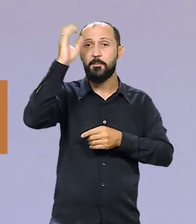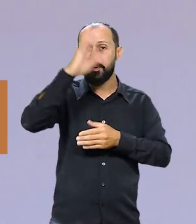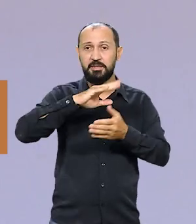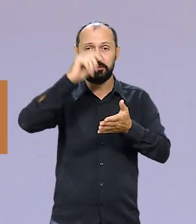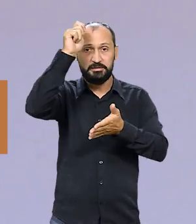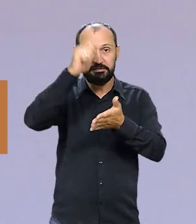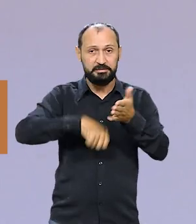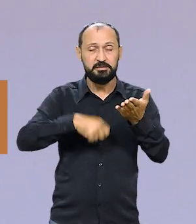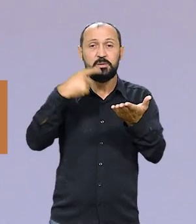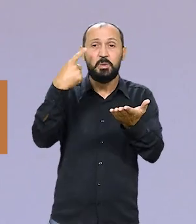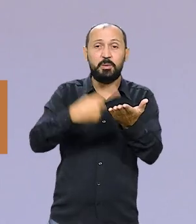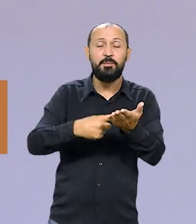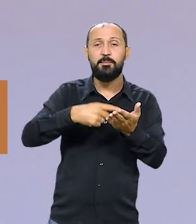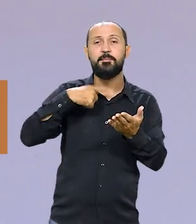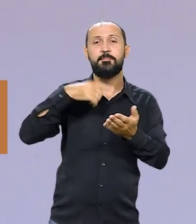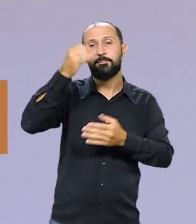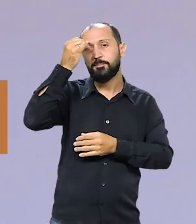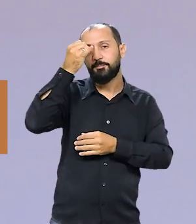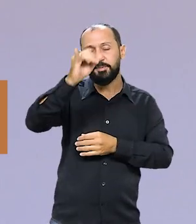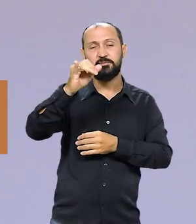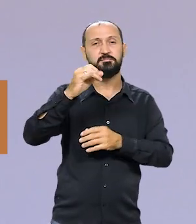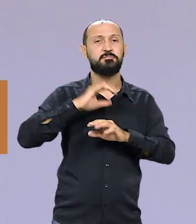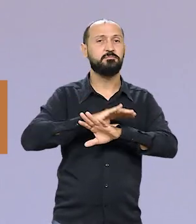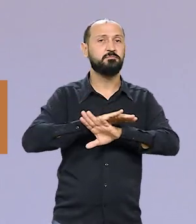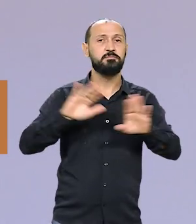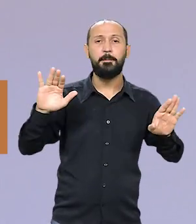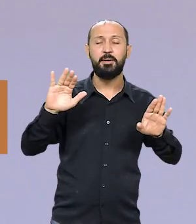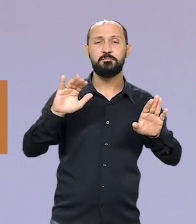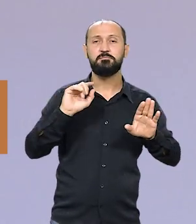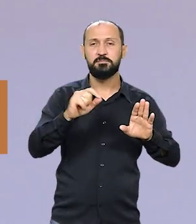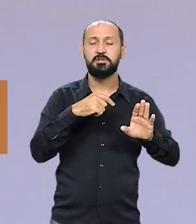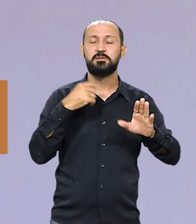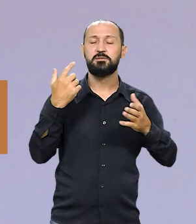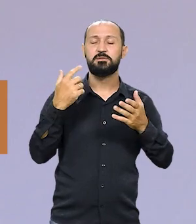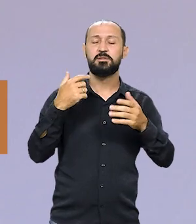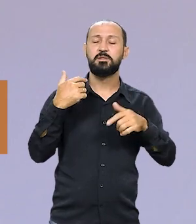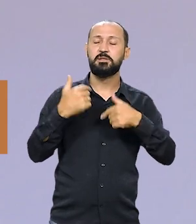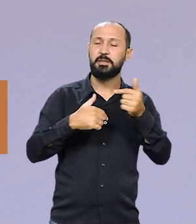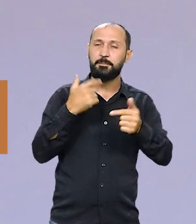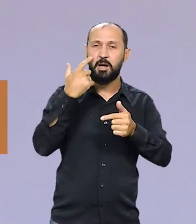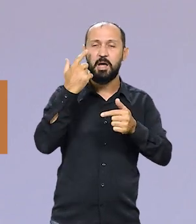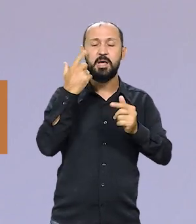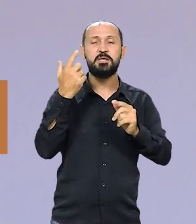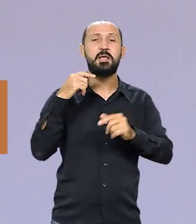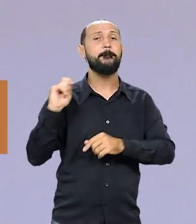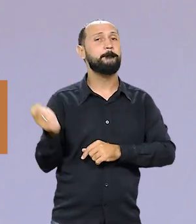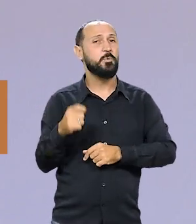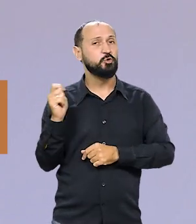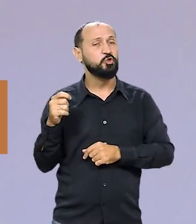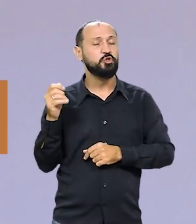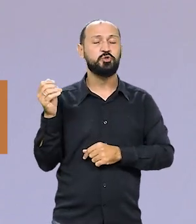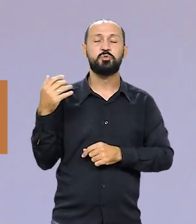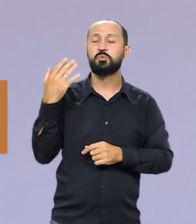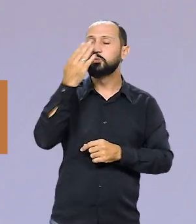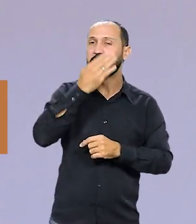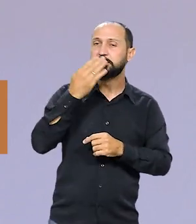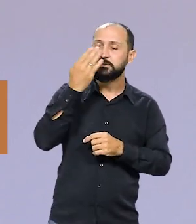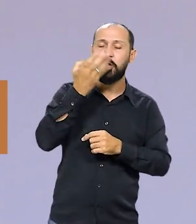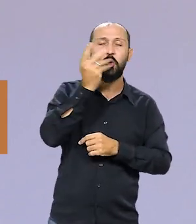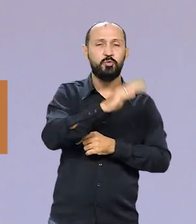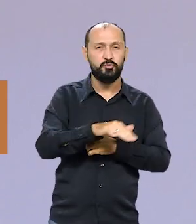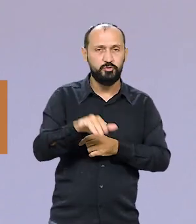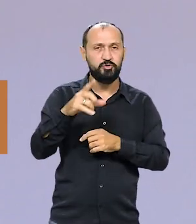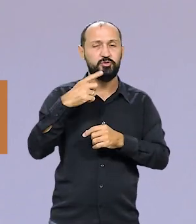assinou esse tratado internacional de combate, entre outras situações, essa prostituição infantil e